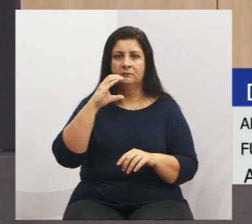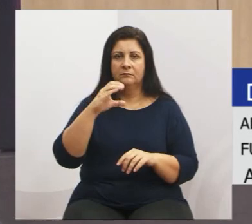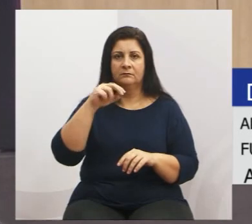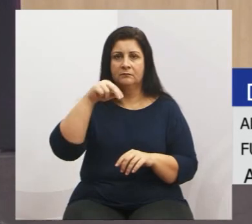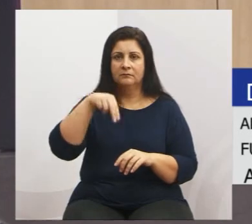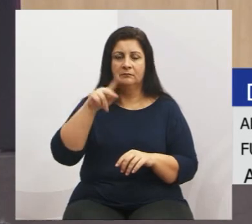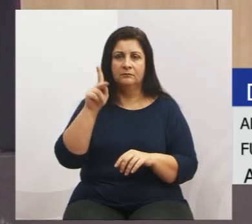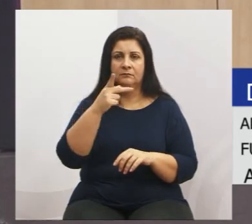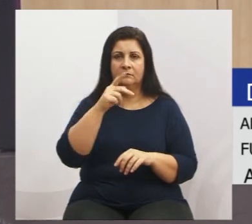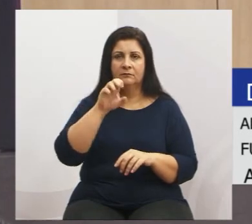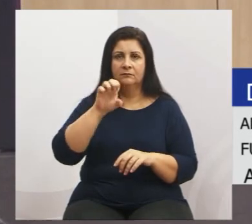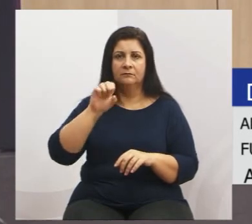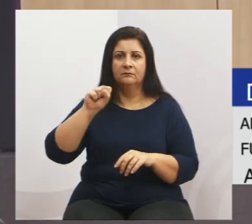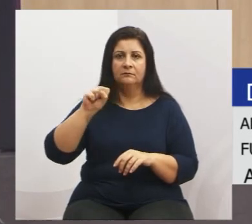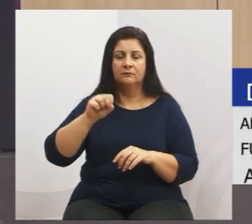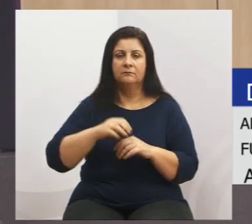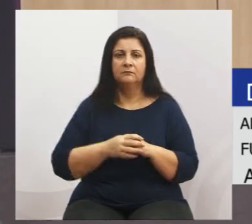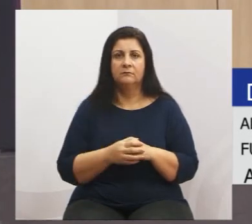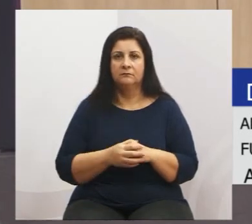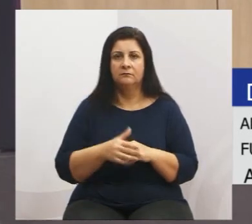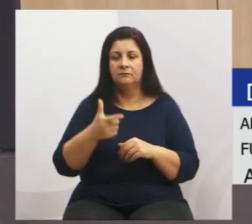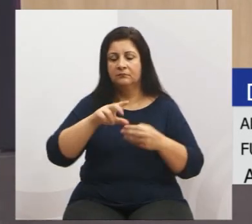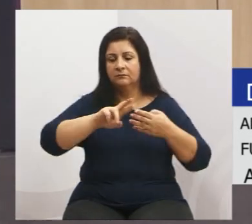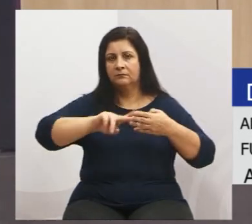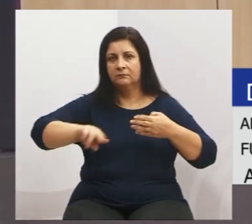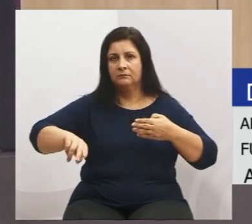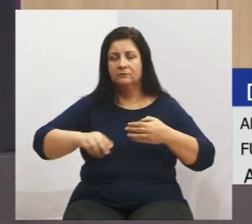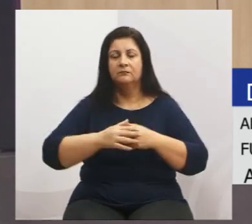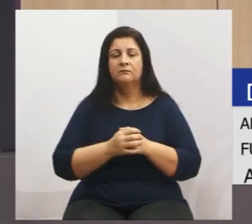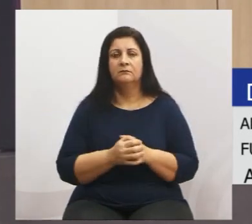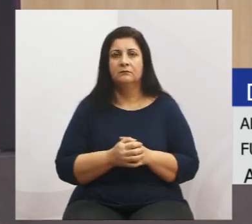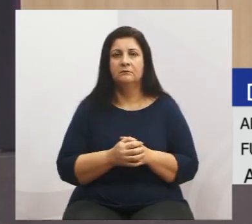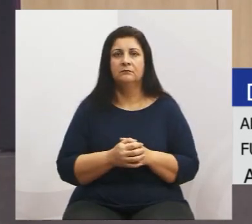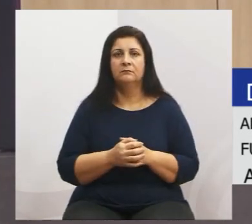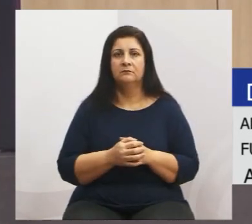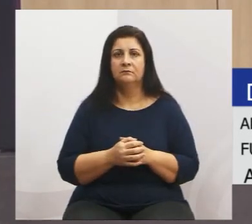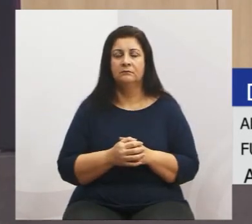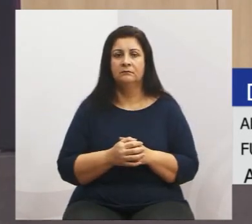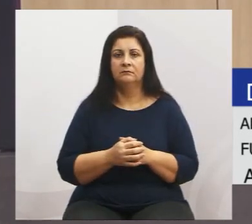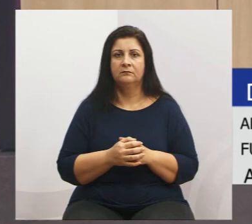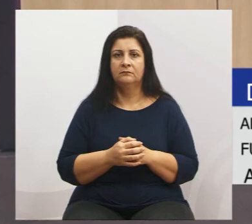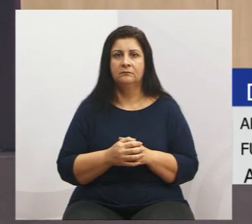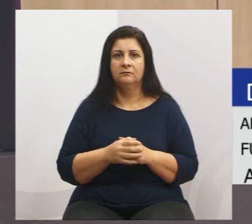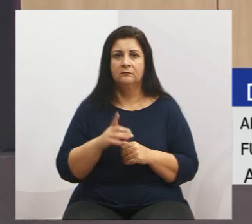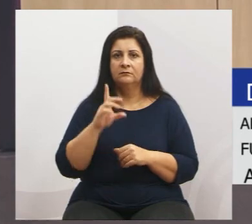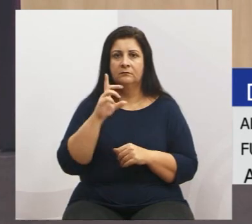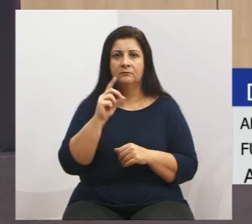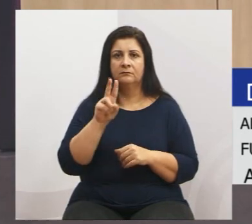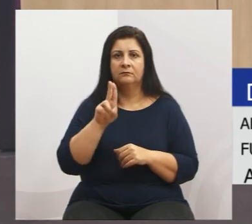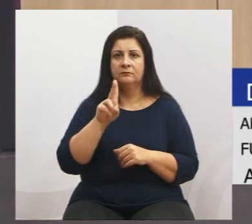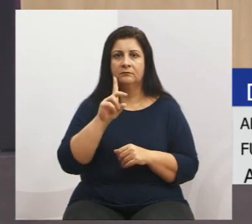CMHIS, e da outras providências. Como vota o vereador Dudi?